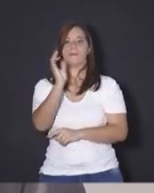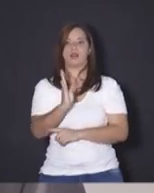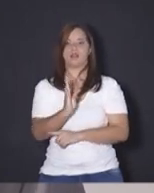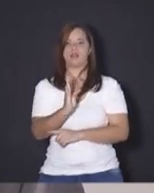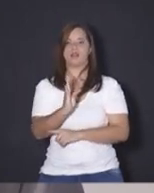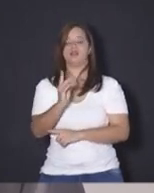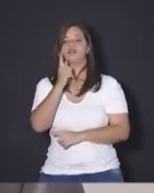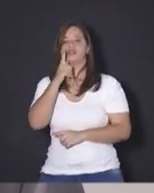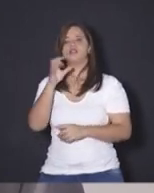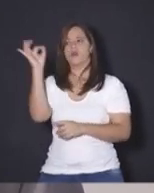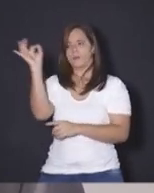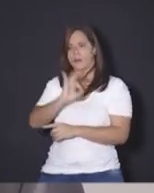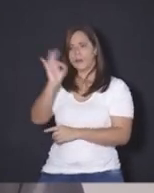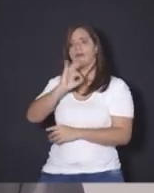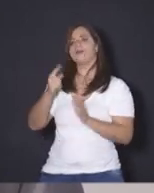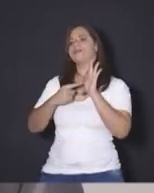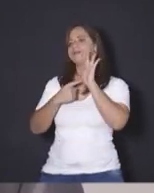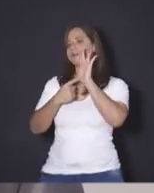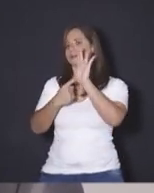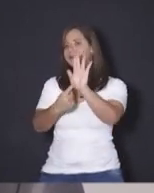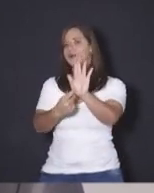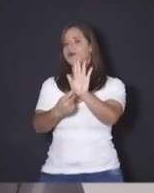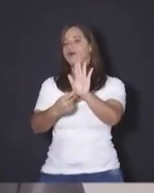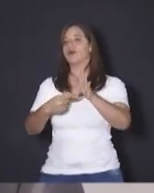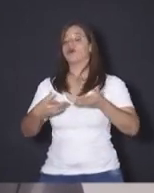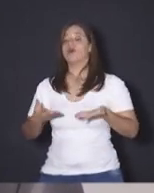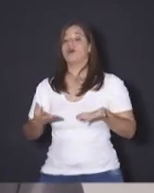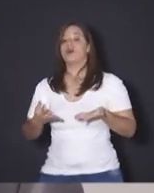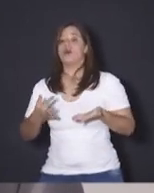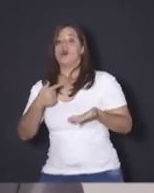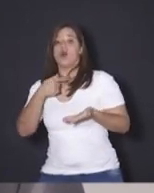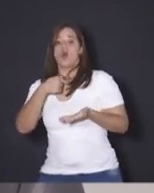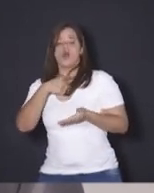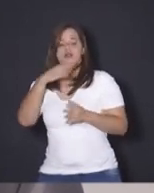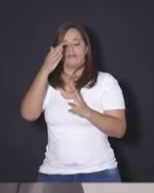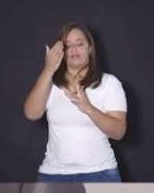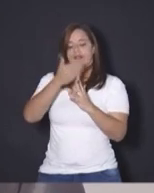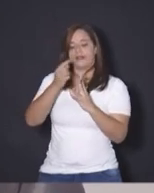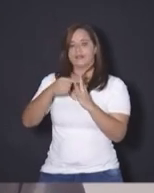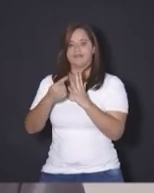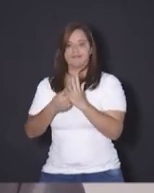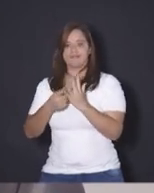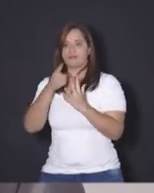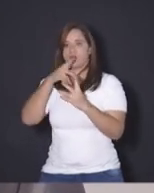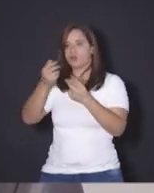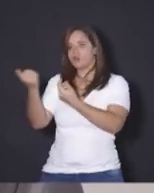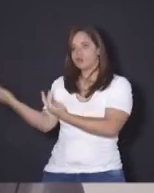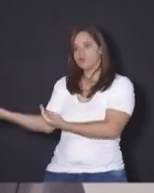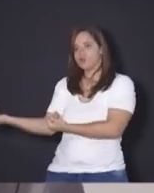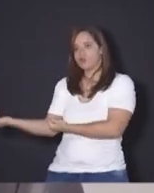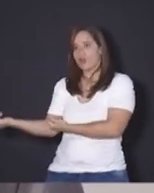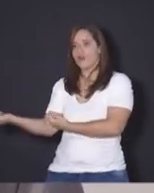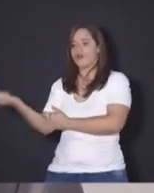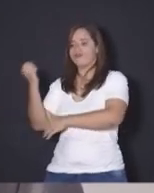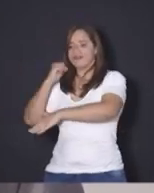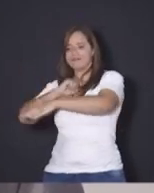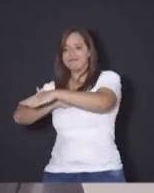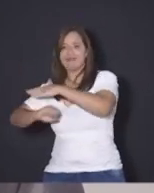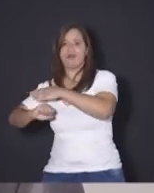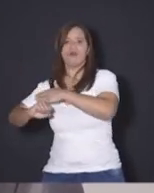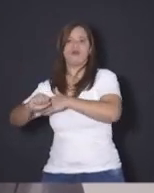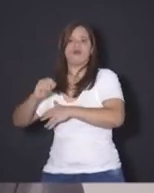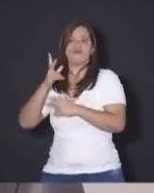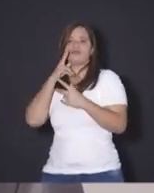cissa disse que mostra hoje que entre os jovens mortos pela violência